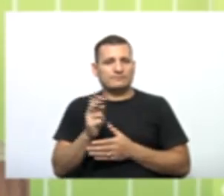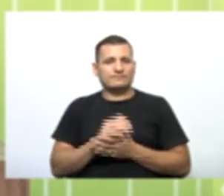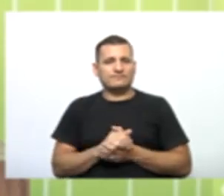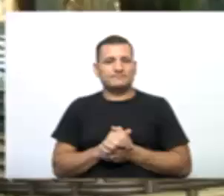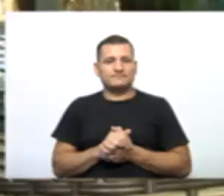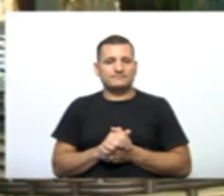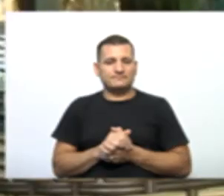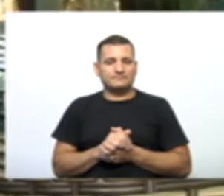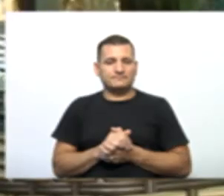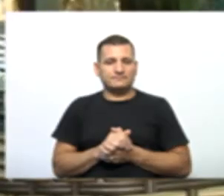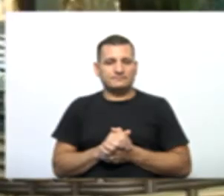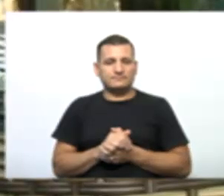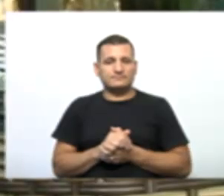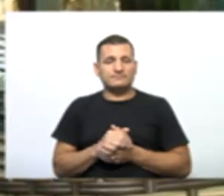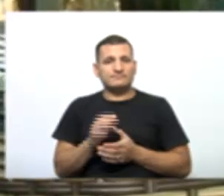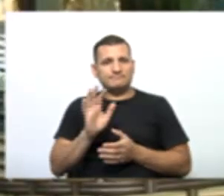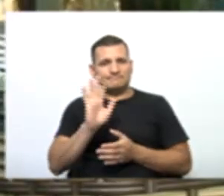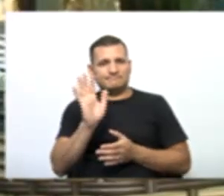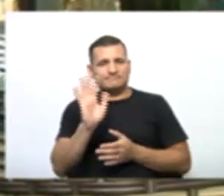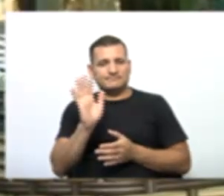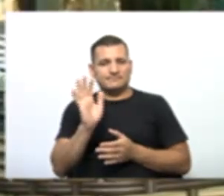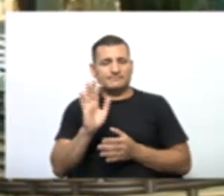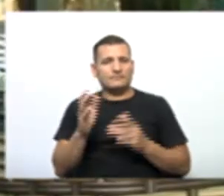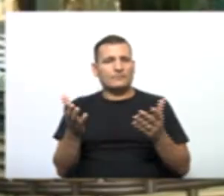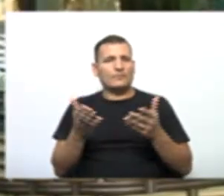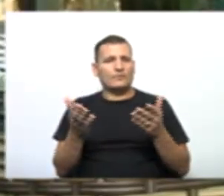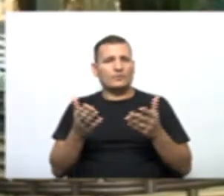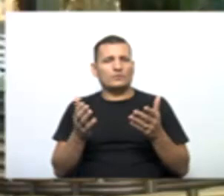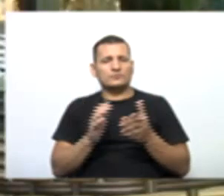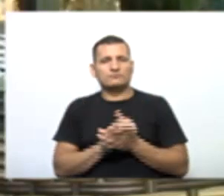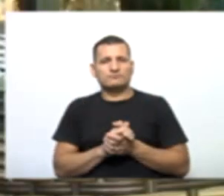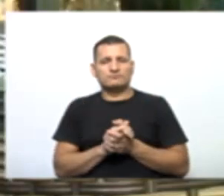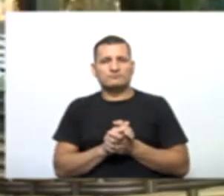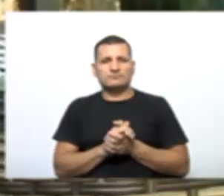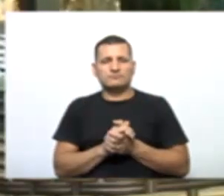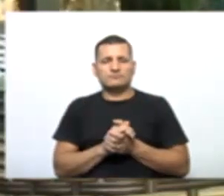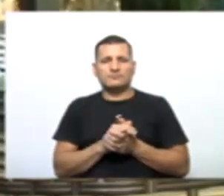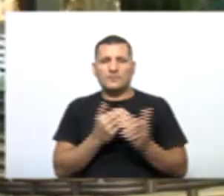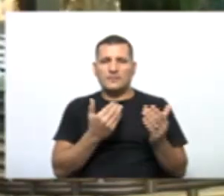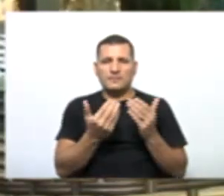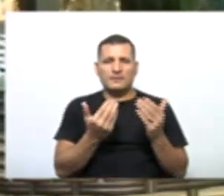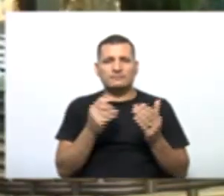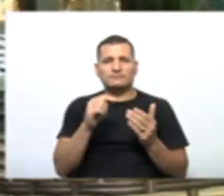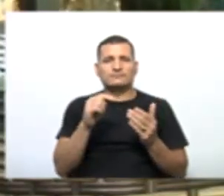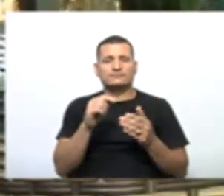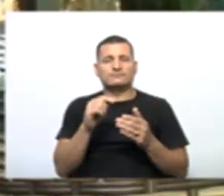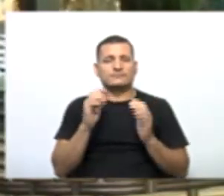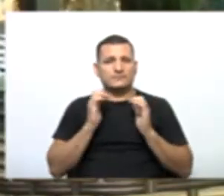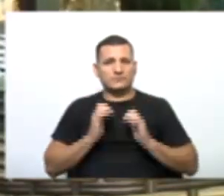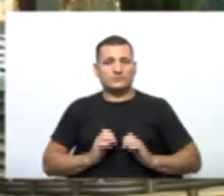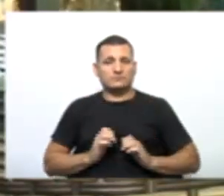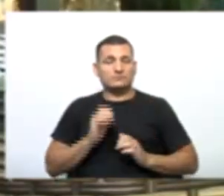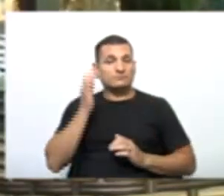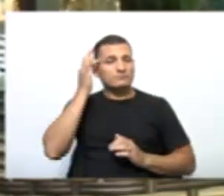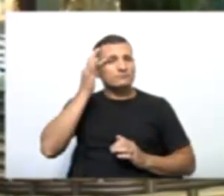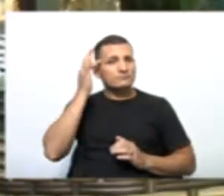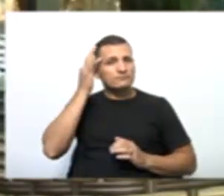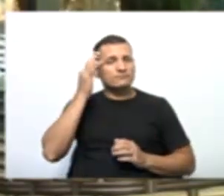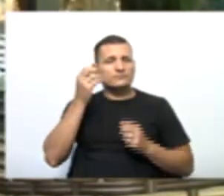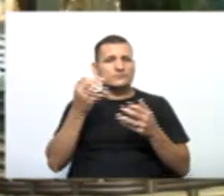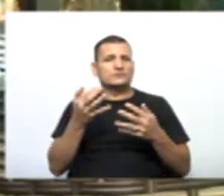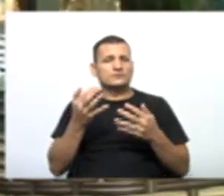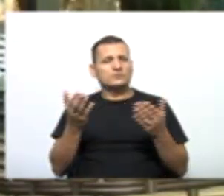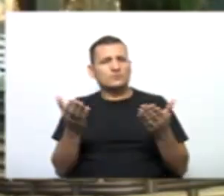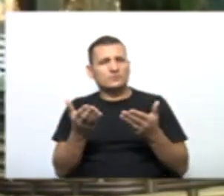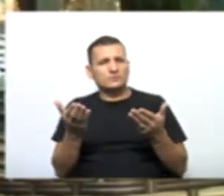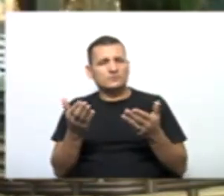filósofos. Olá! Hoje teremos um bate-papo especial sobre ética. O que a filosofia fala sobre o tema e nos dias